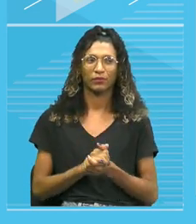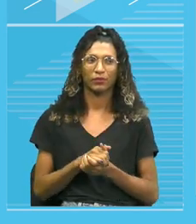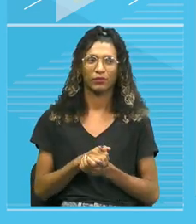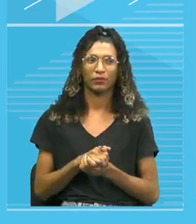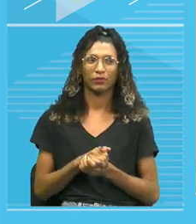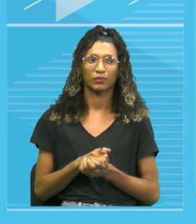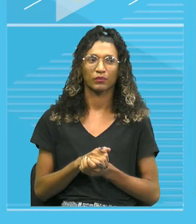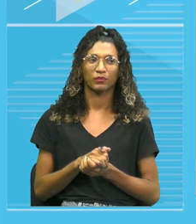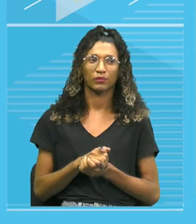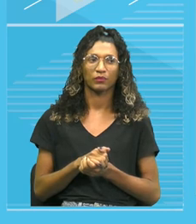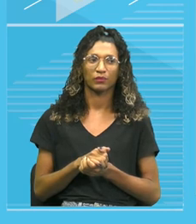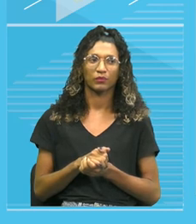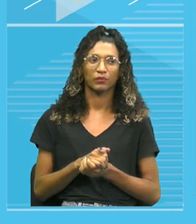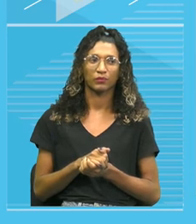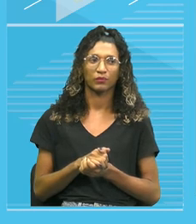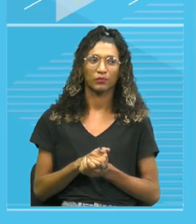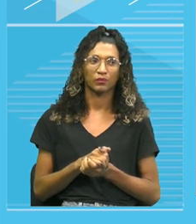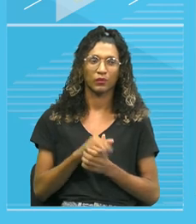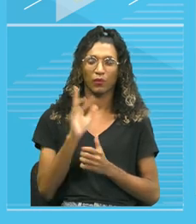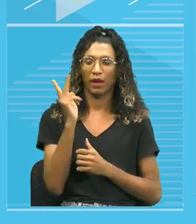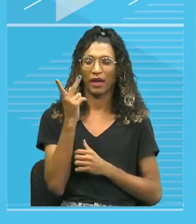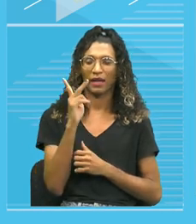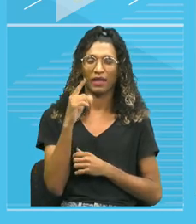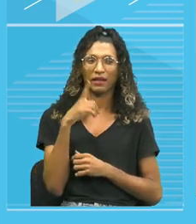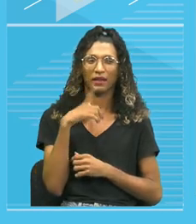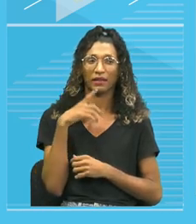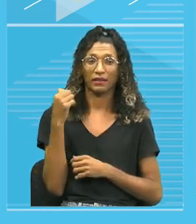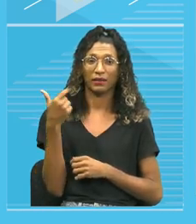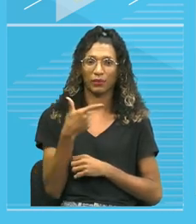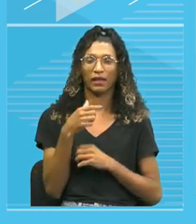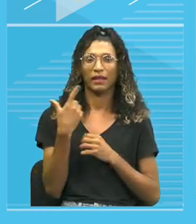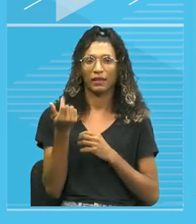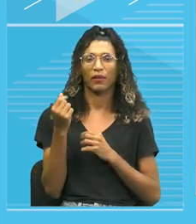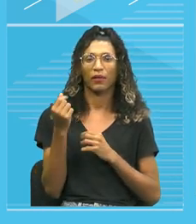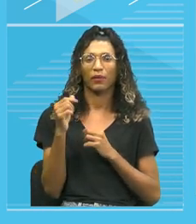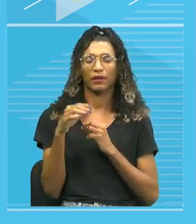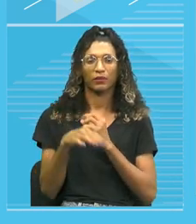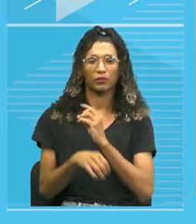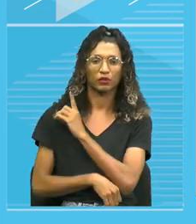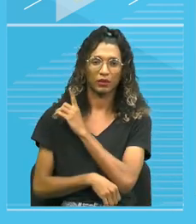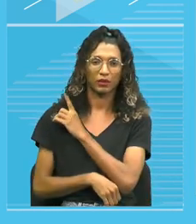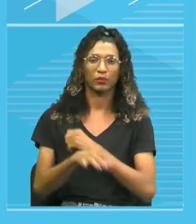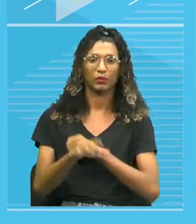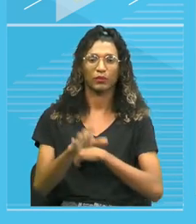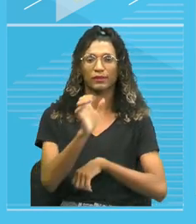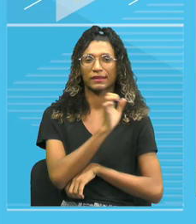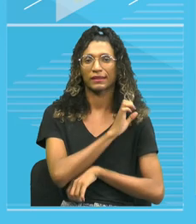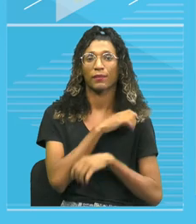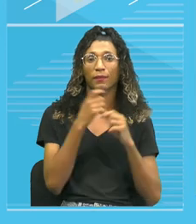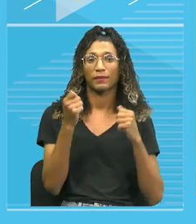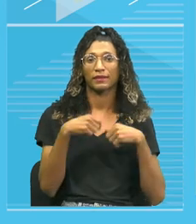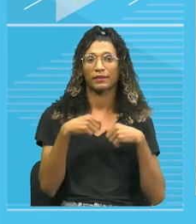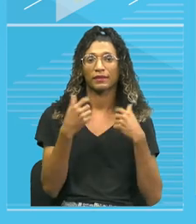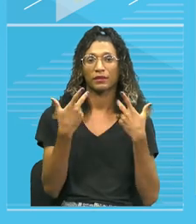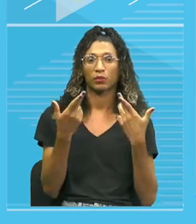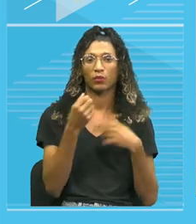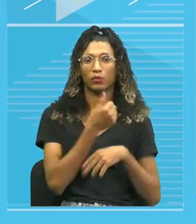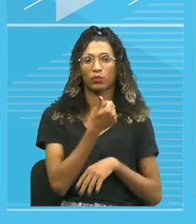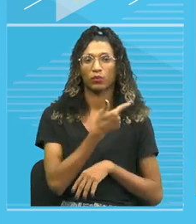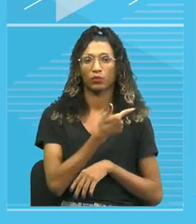do lado direito do lado esquerdo também tem que ter 12 coloquei uns 6 ó 6 x 2